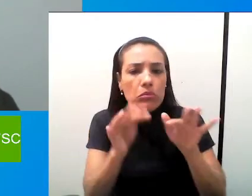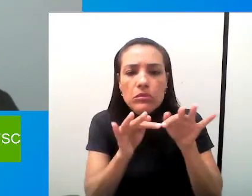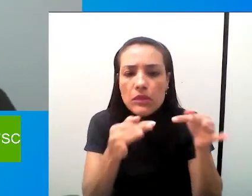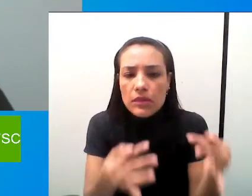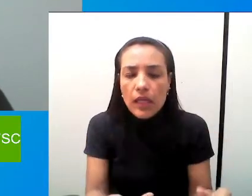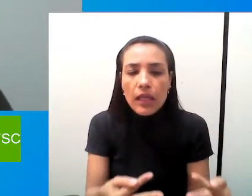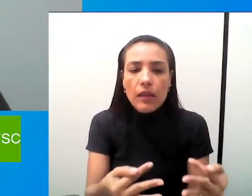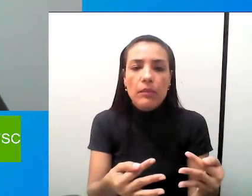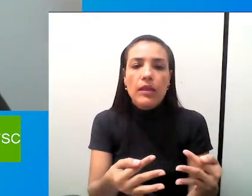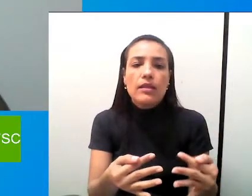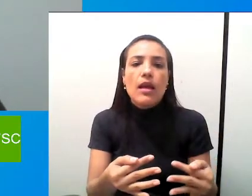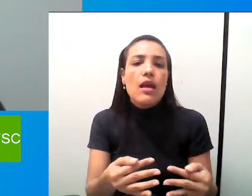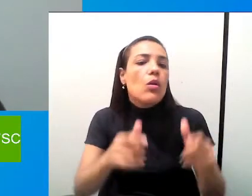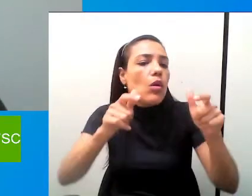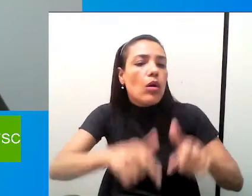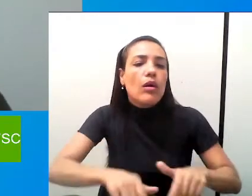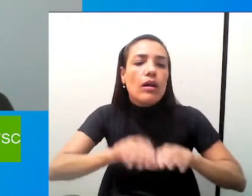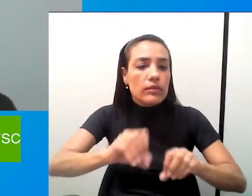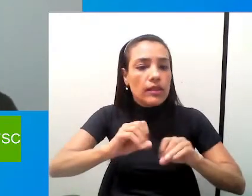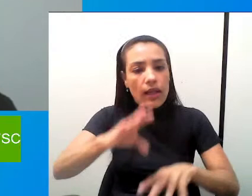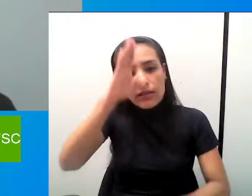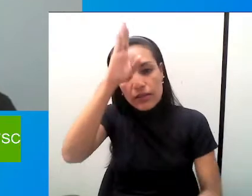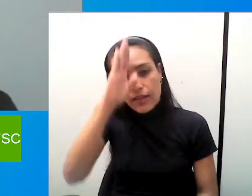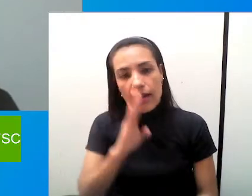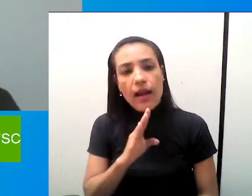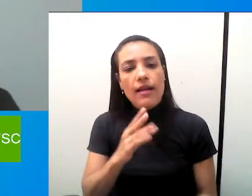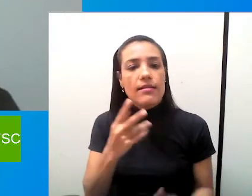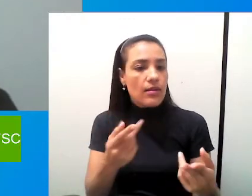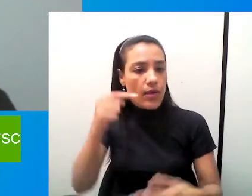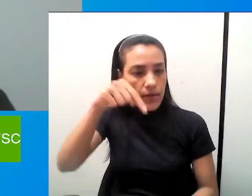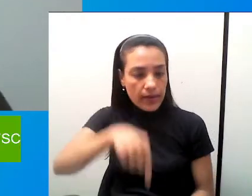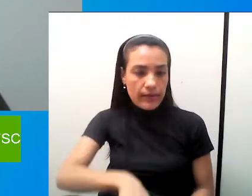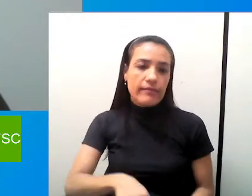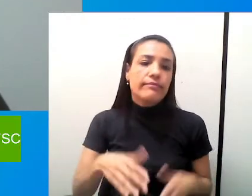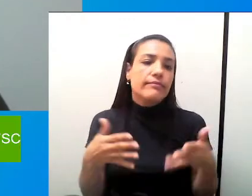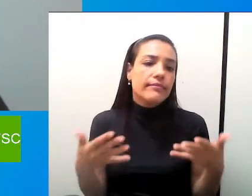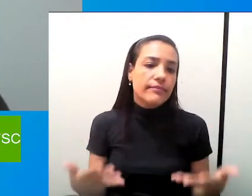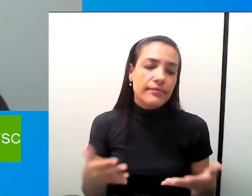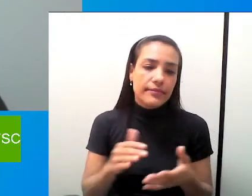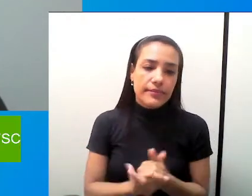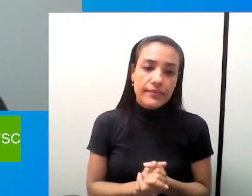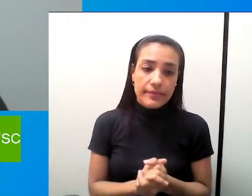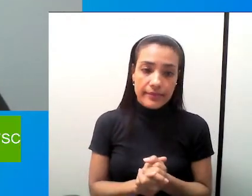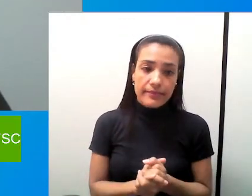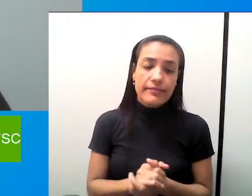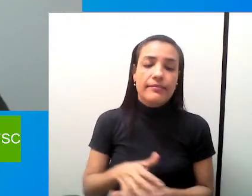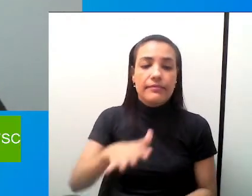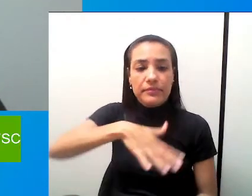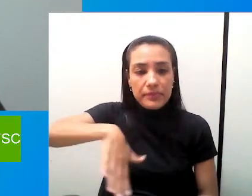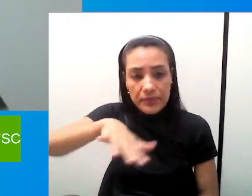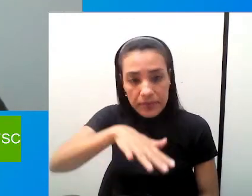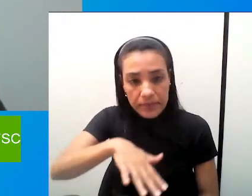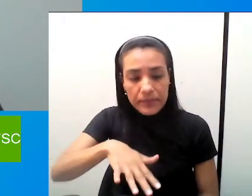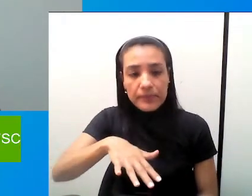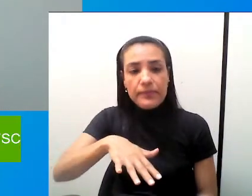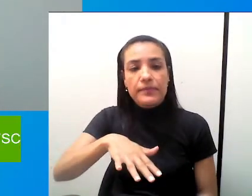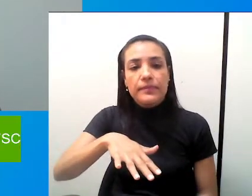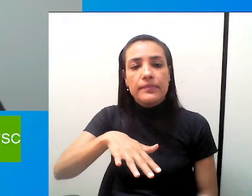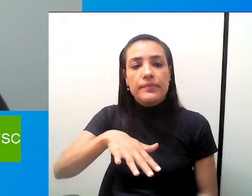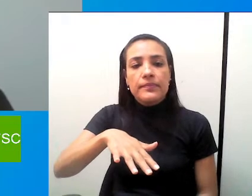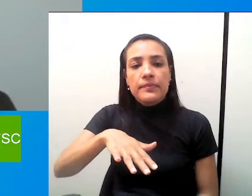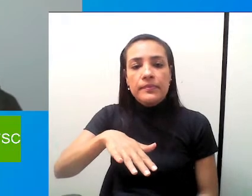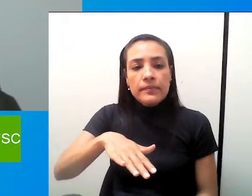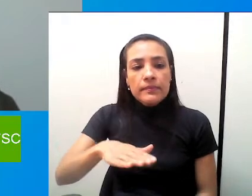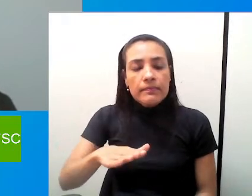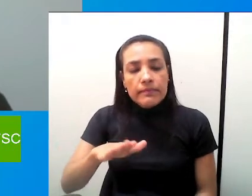uma cidade de interior, como é o caso aqui de Lages. Né? Nós somos aqui numa região bastante de IDH bastante baixo,